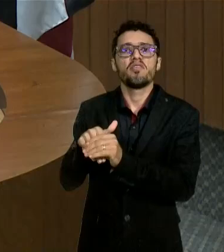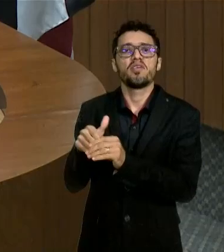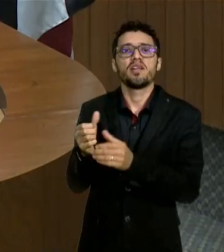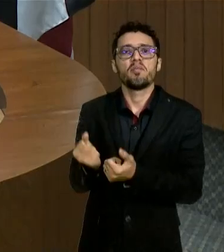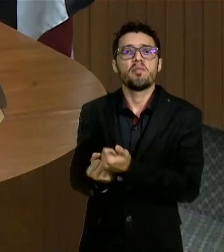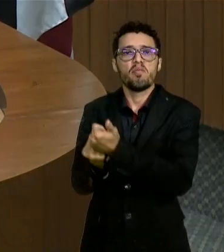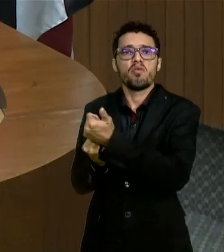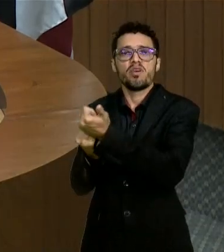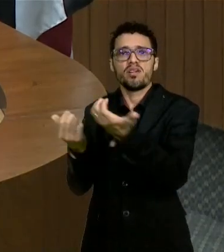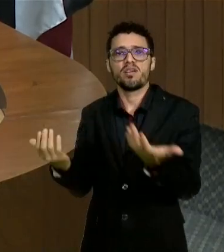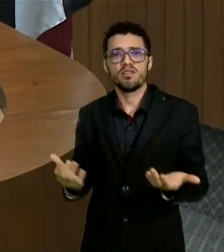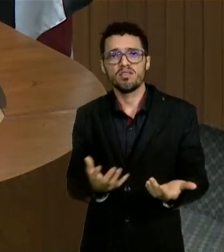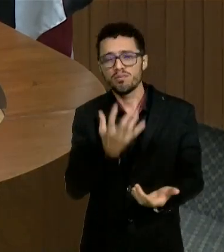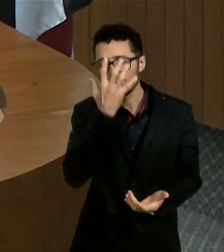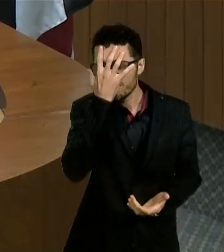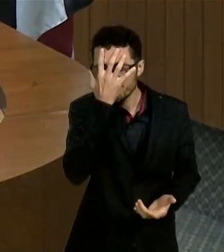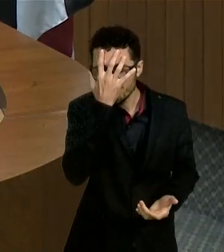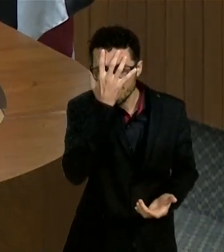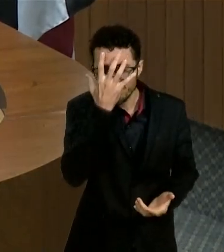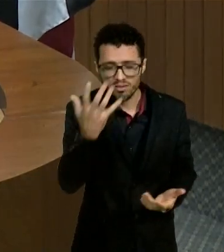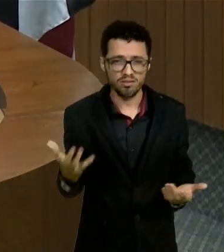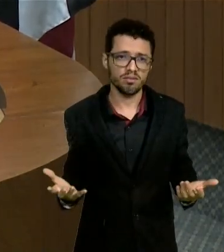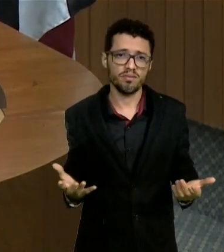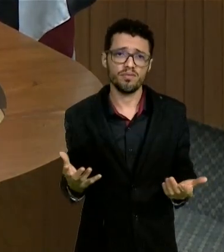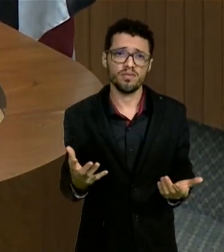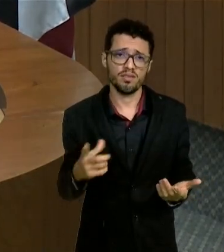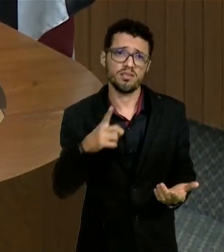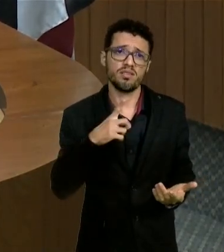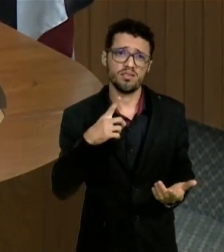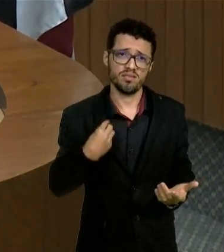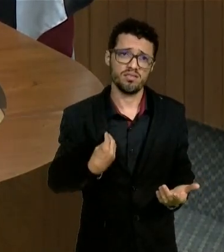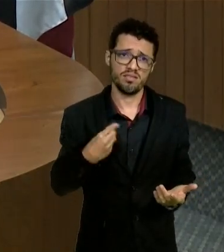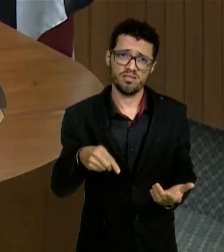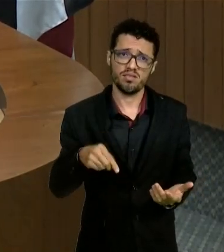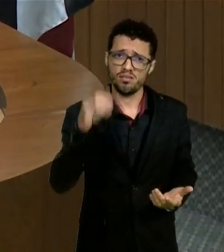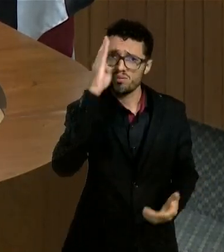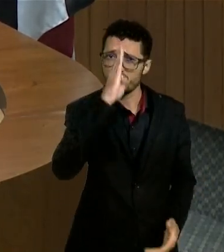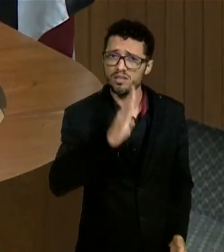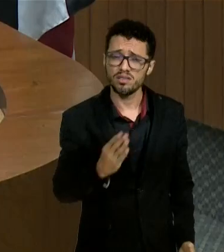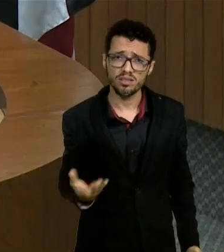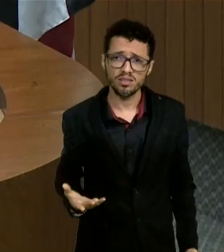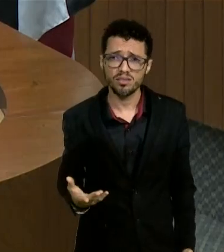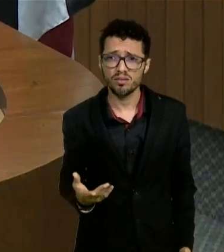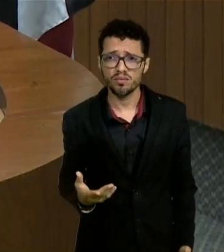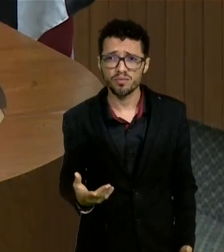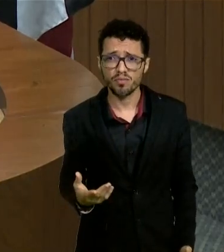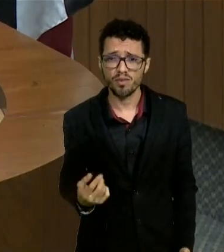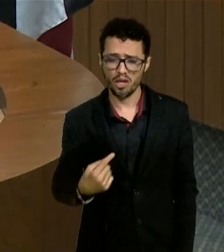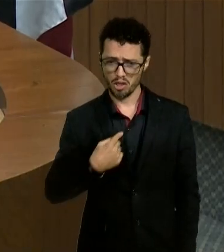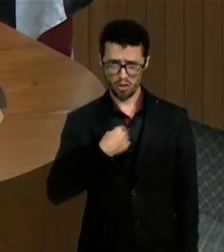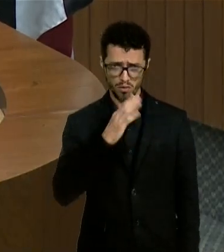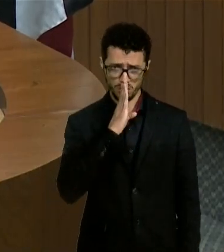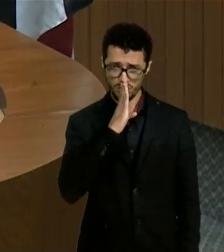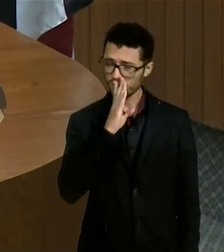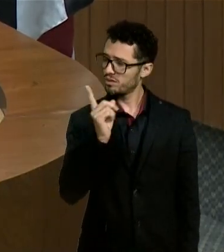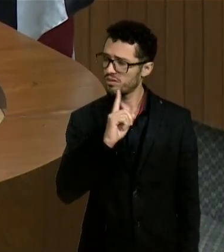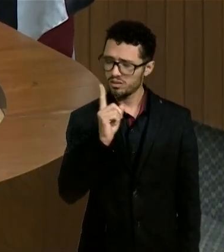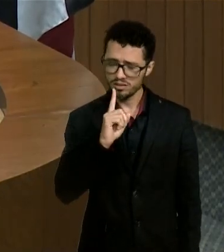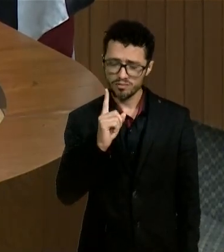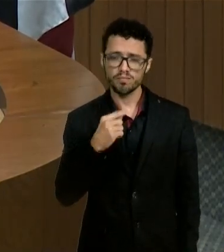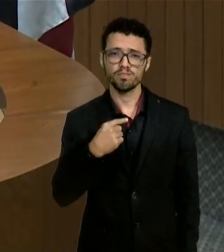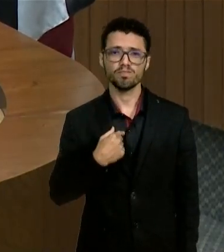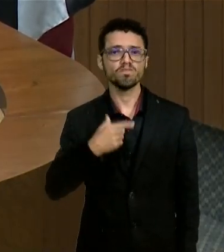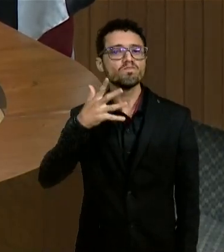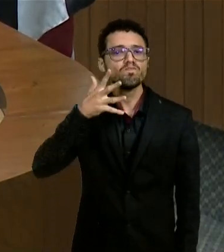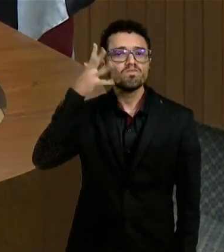vergonha, o que está acontecendo no país, conte com tudo, mas jamais com o meu silêncio, para mentiras e,